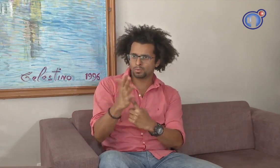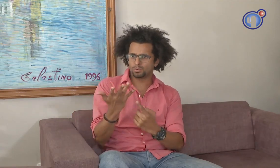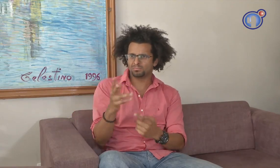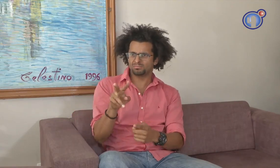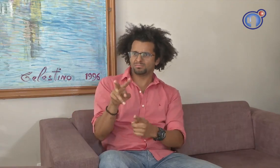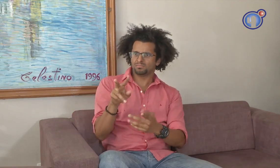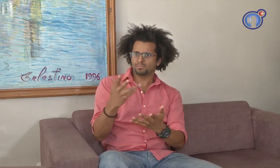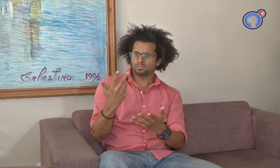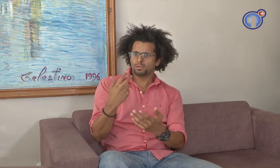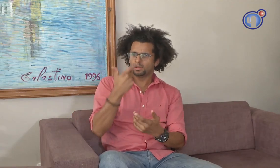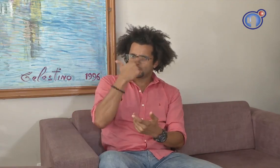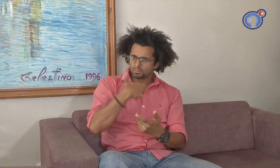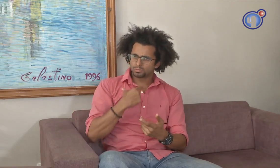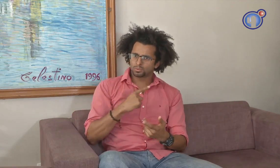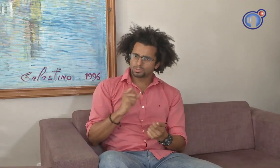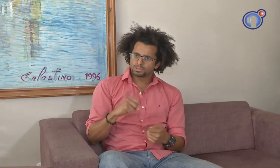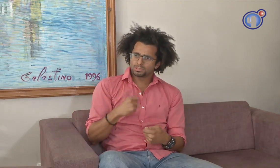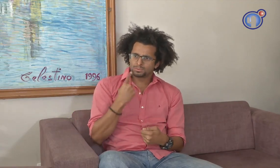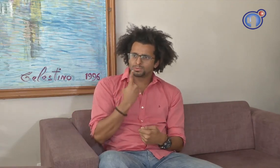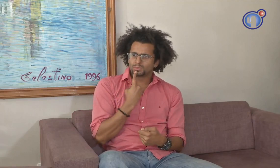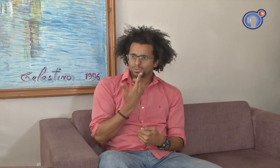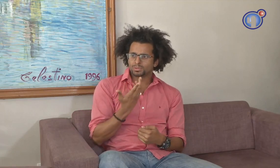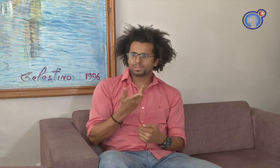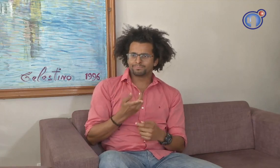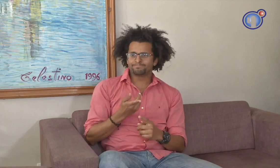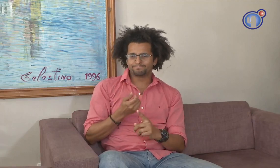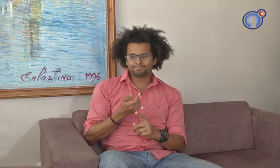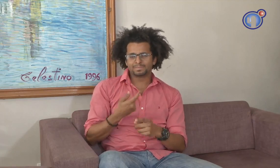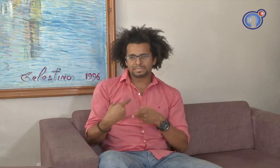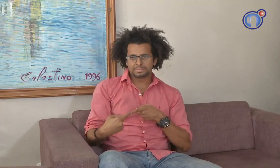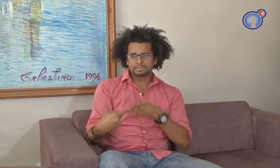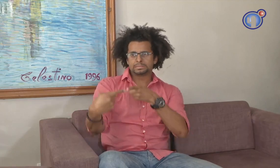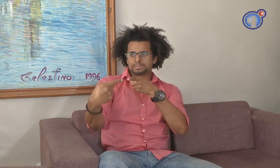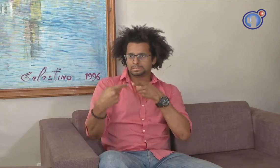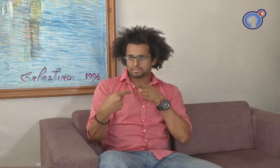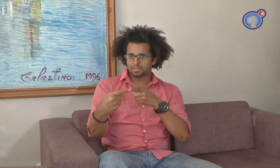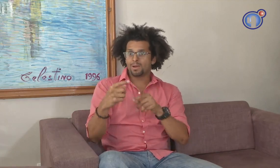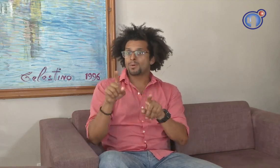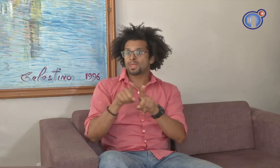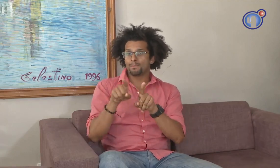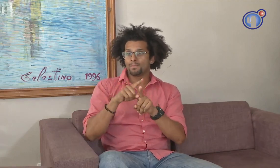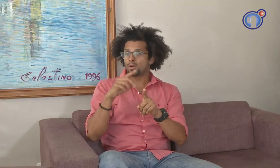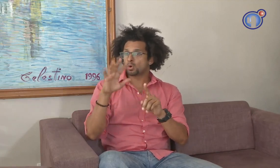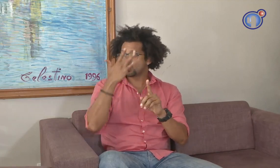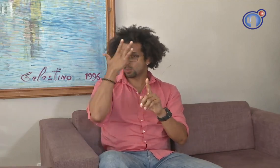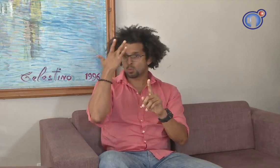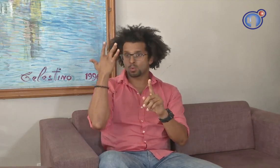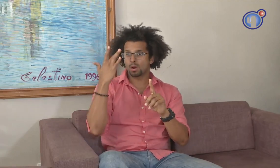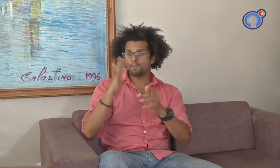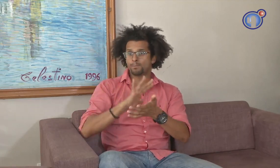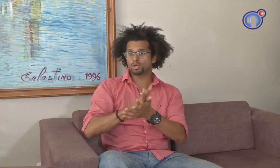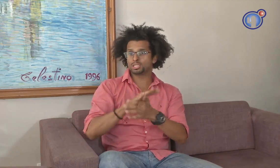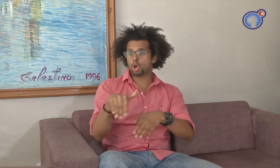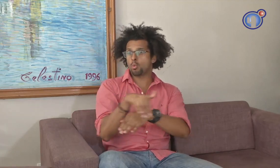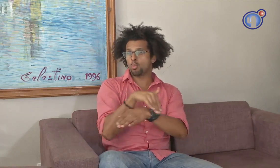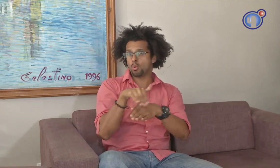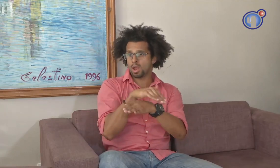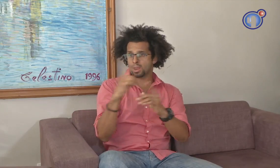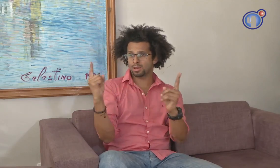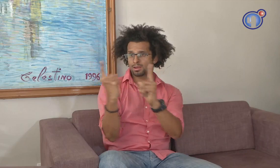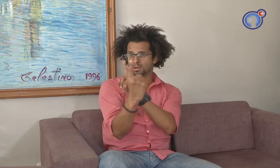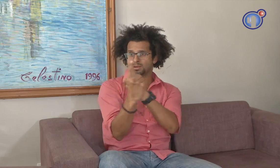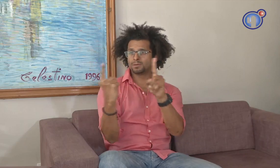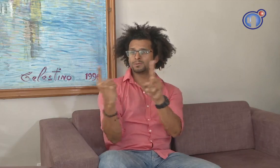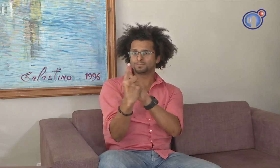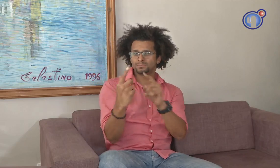um profissional. Então, eu mostro que sim, eu sou capaz, sou possível. Tem sido uma dificuldade bastante.